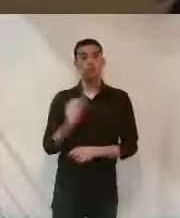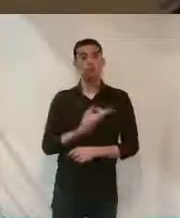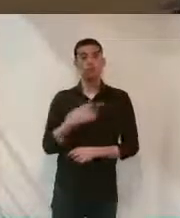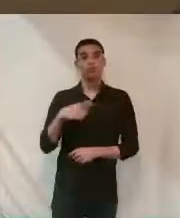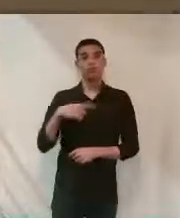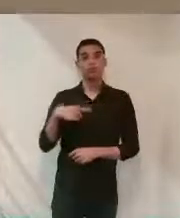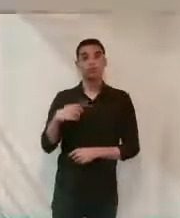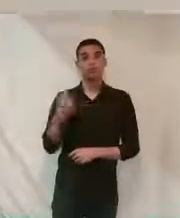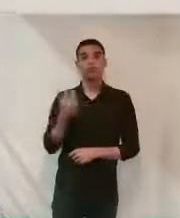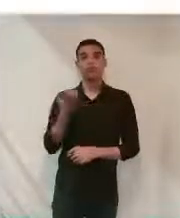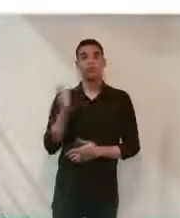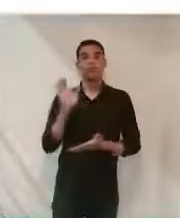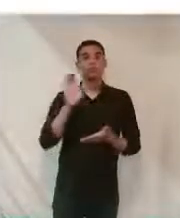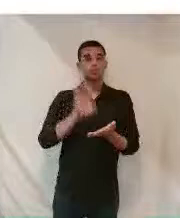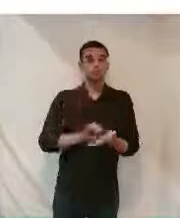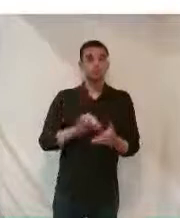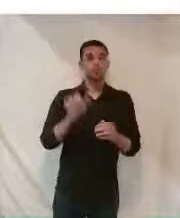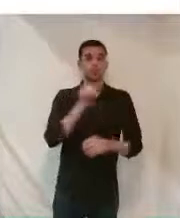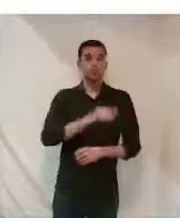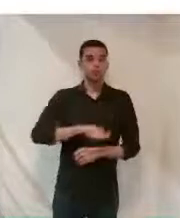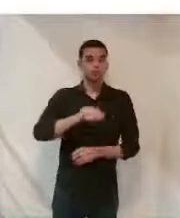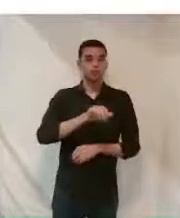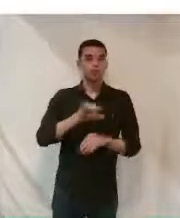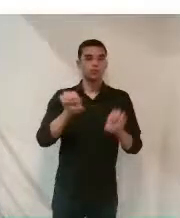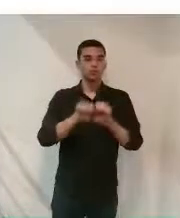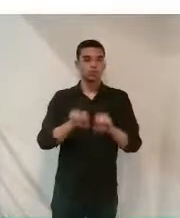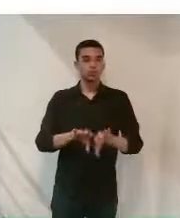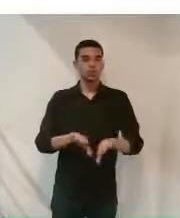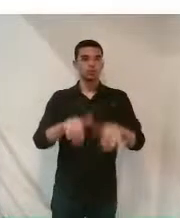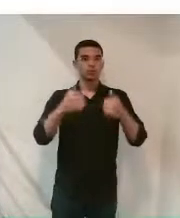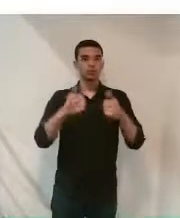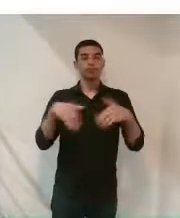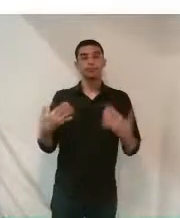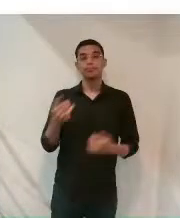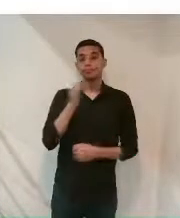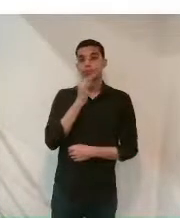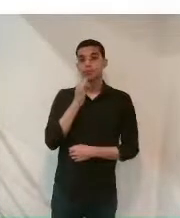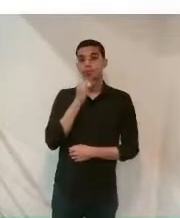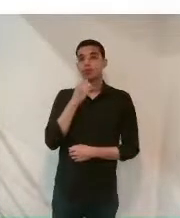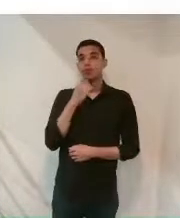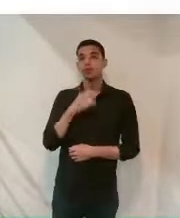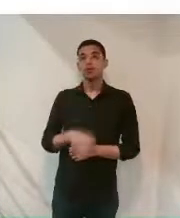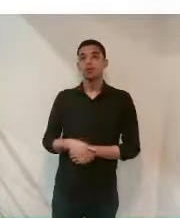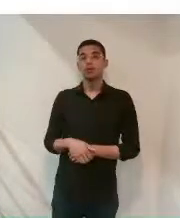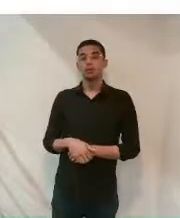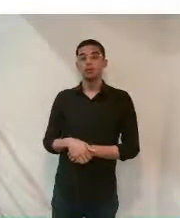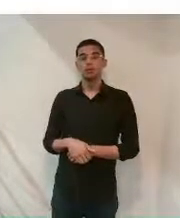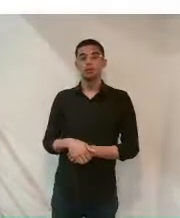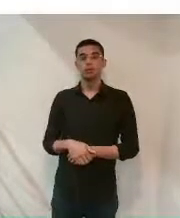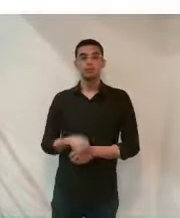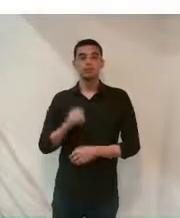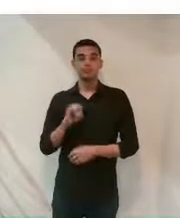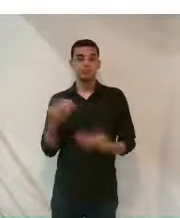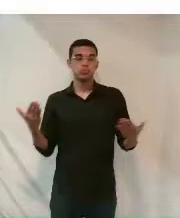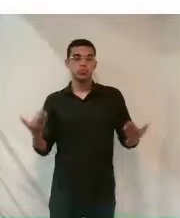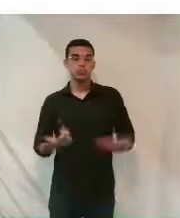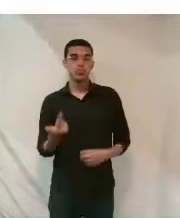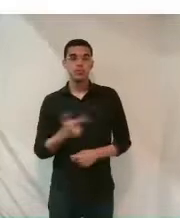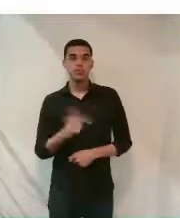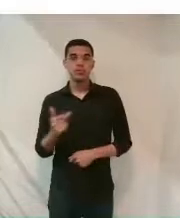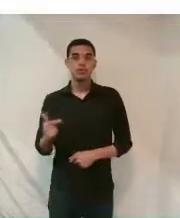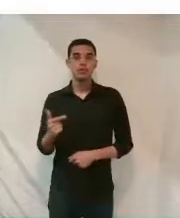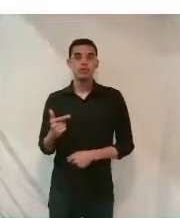em regularização da cooperativa. Então, quando a gente fala hoje de créditos, de notas, enfim, se a gente não tiver a regularização